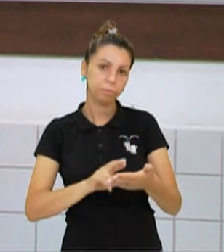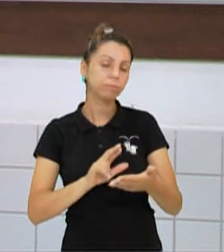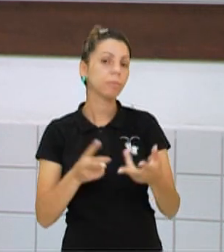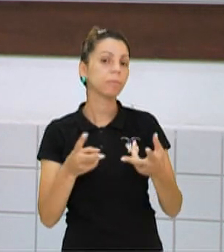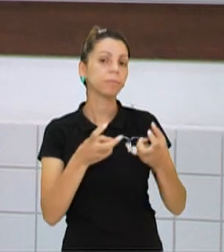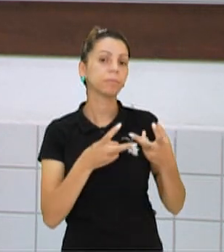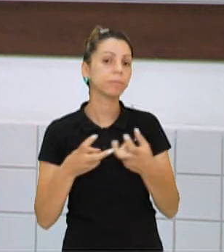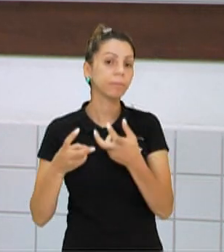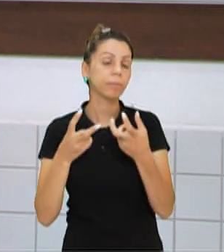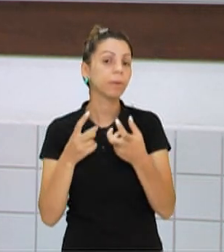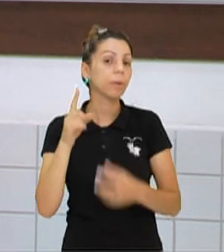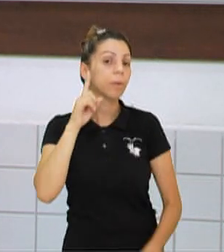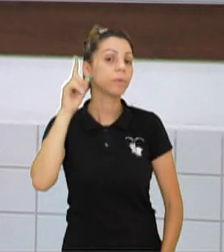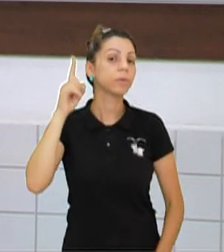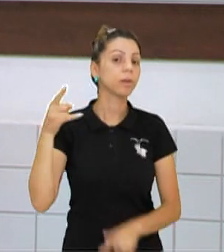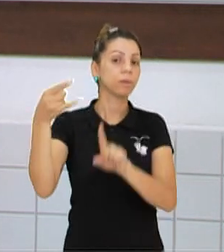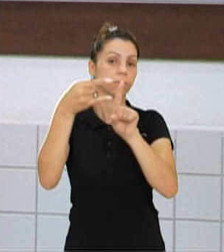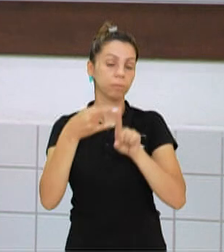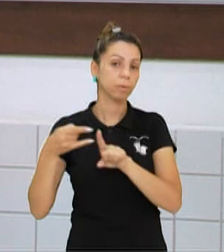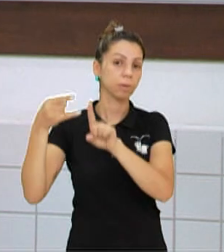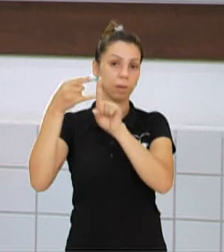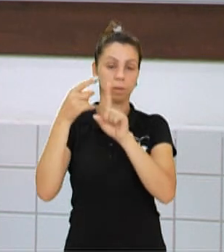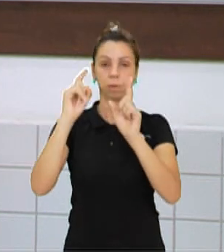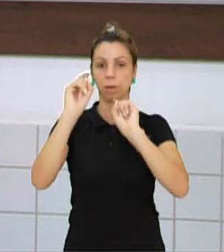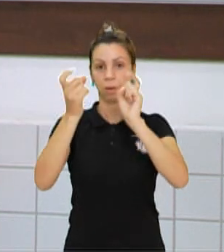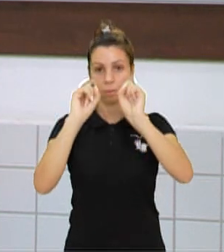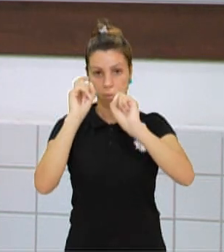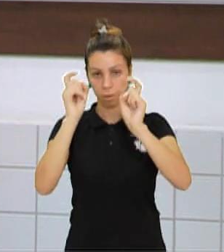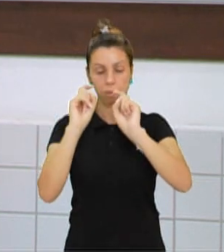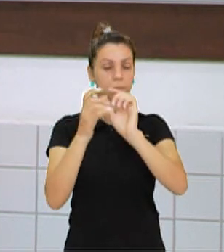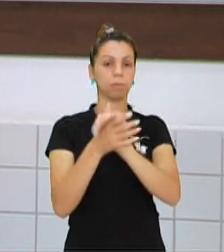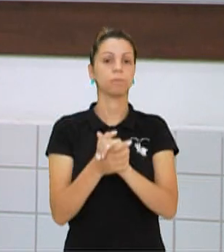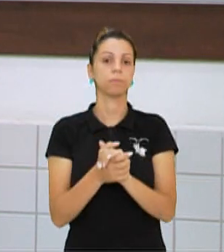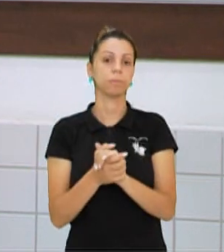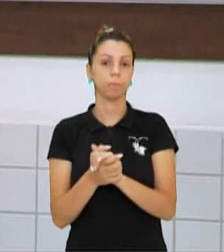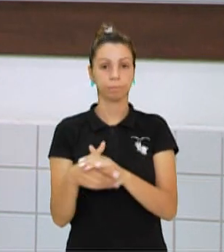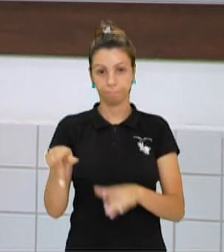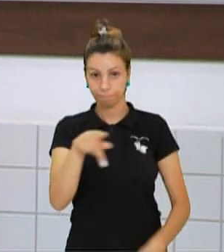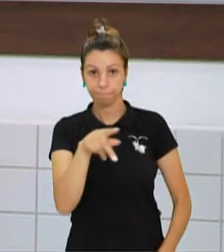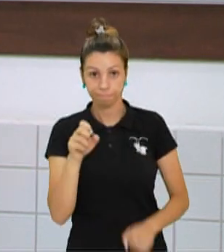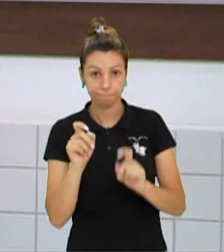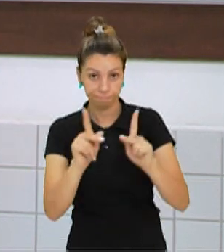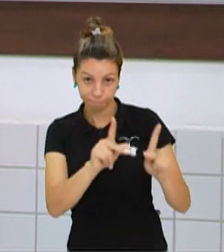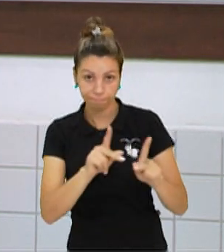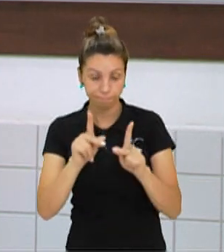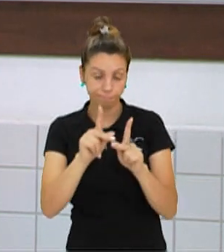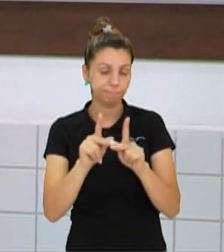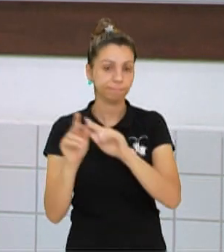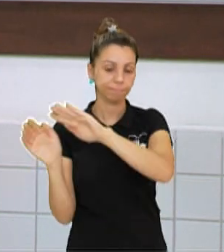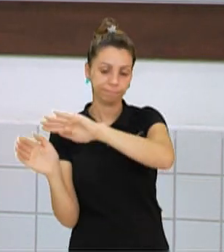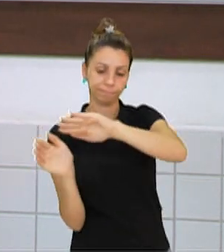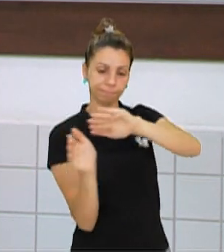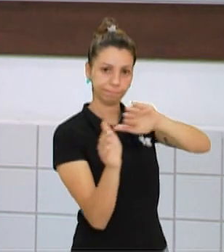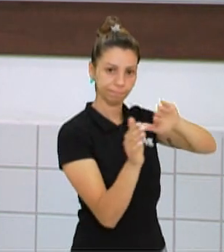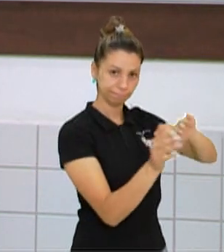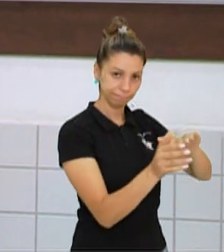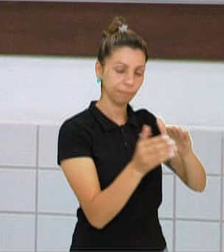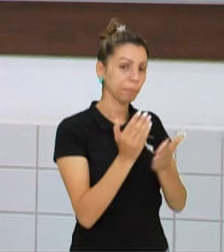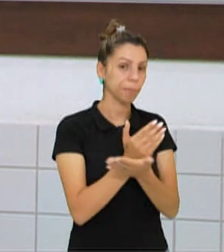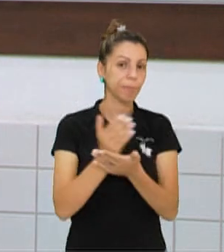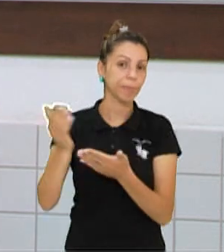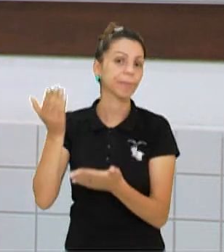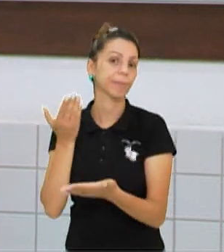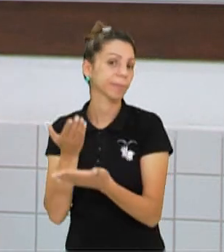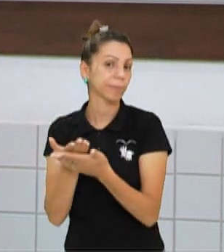observar também as datas dos meetings, né, das reuniões que ocorrem com o seu professor, certinho? Então vamos para a nossa